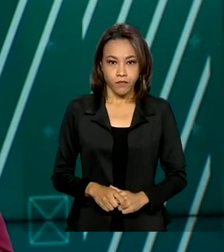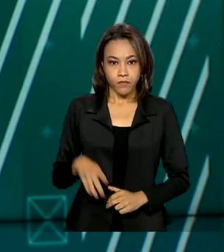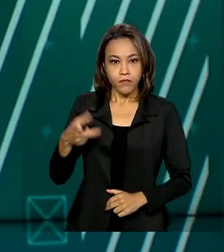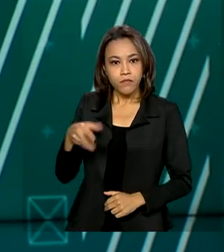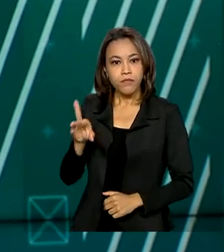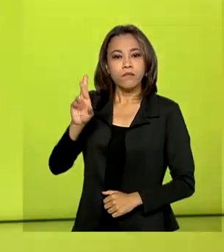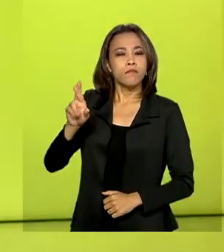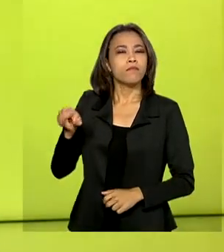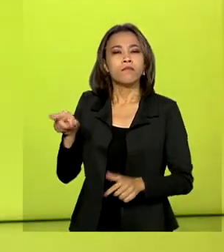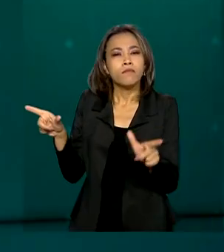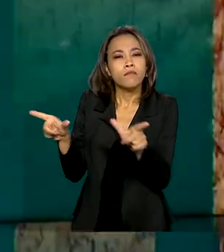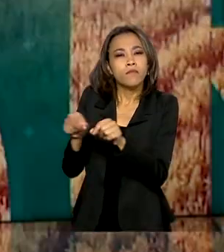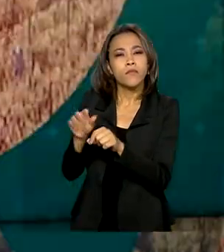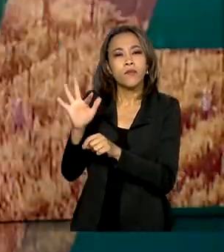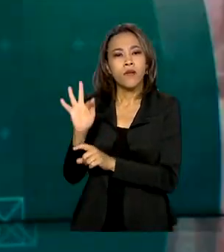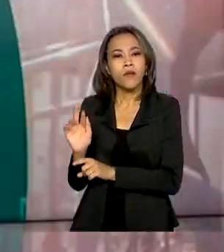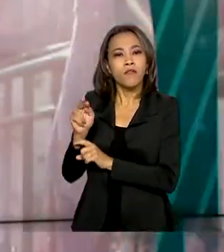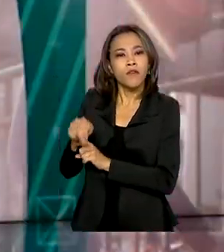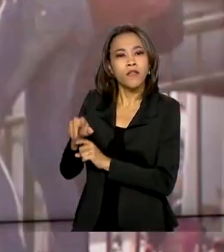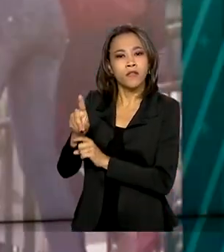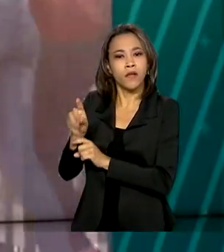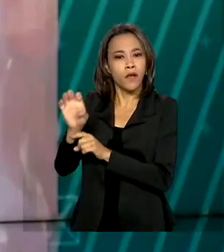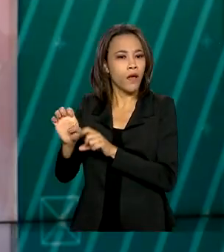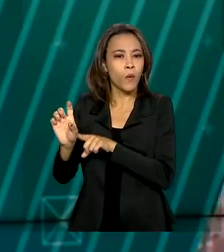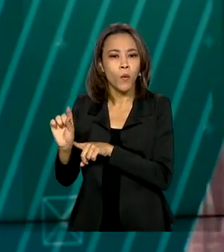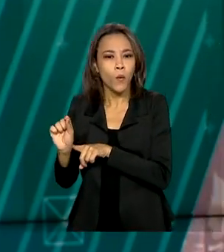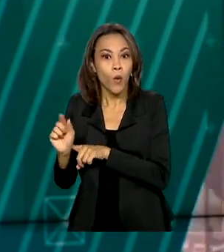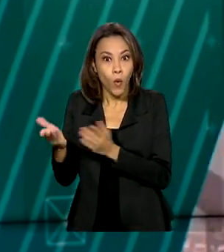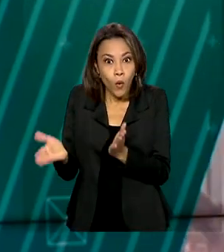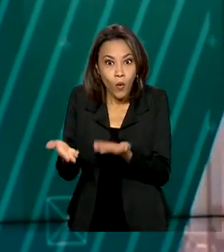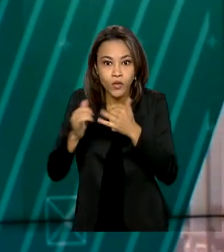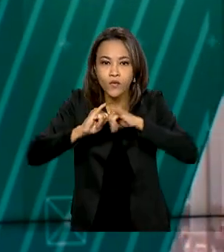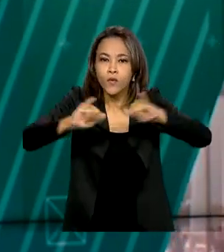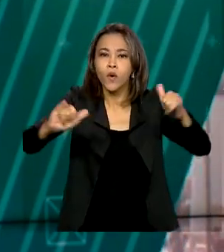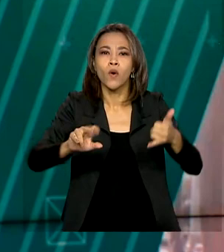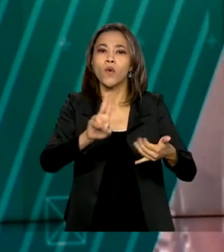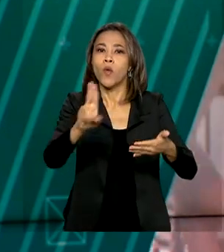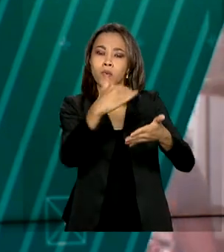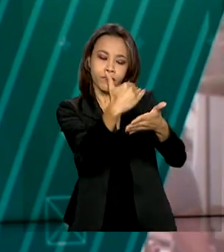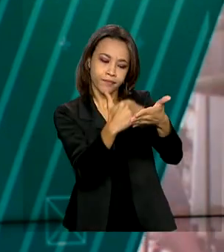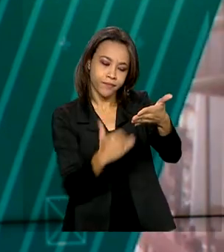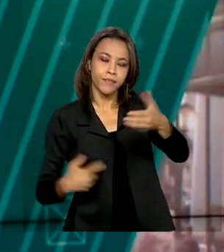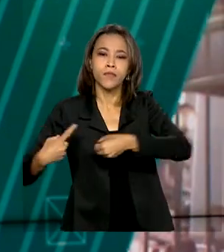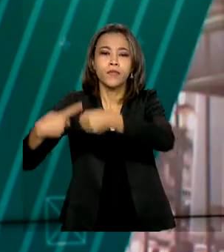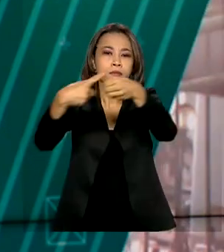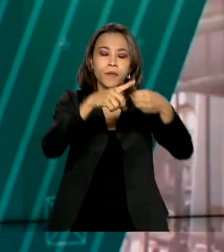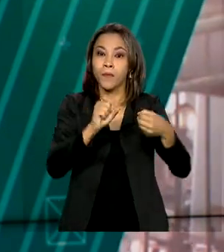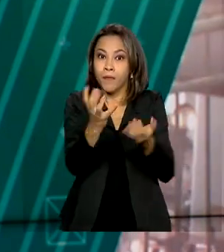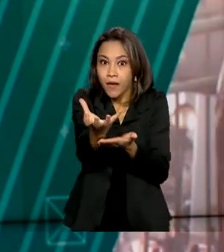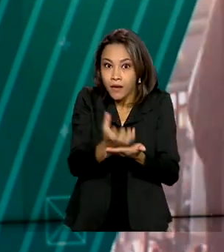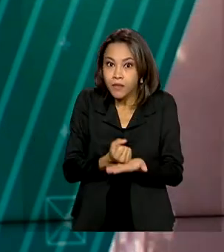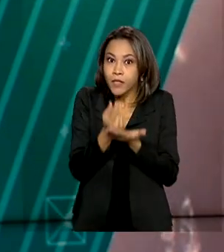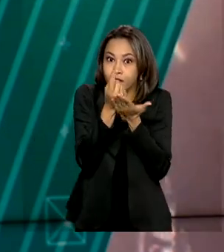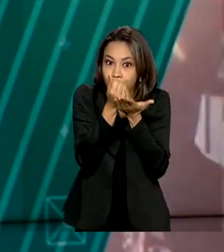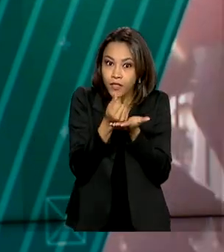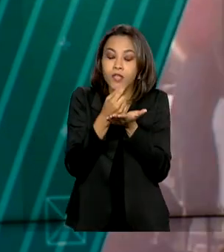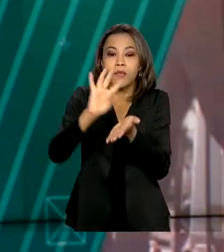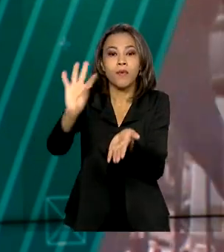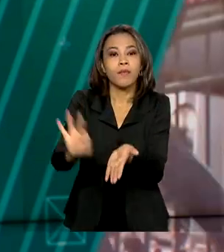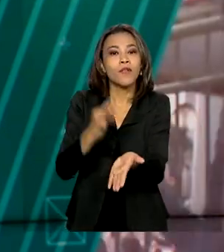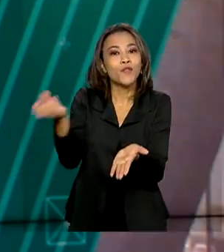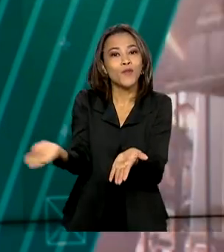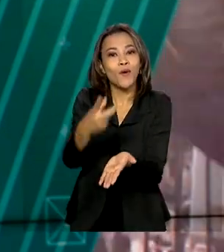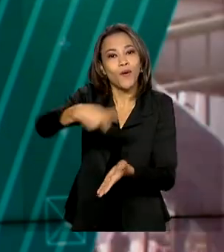e o Fundo Nacional de Desenvolvimento da Educação FNDE divulgou hoje a lista de municípios para receber recursos para